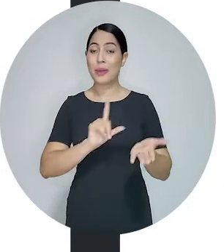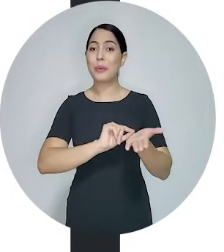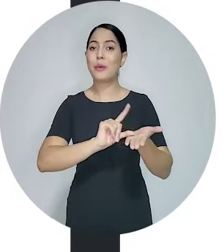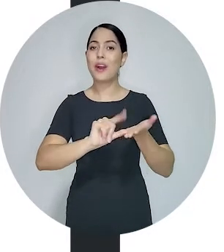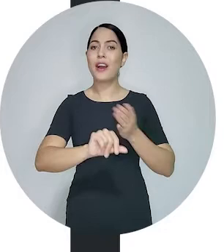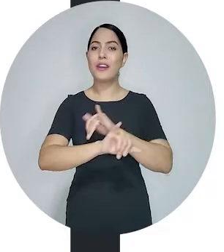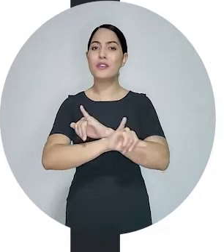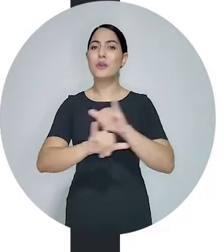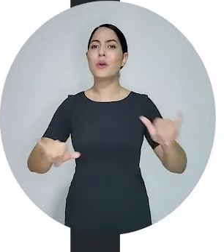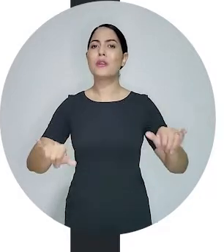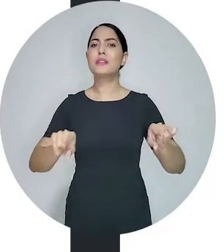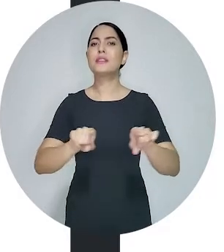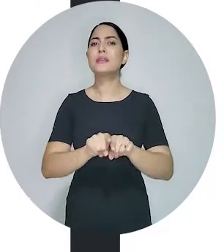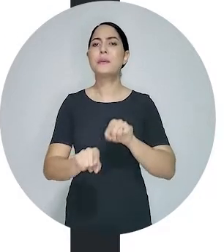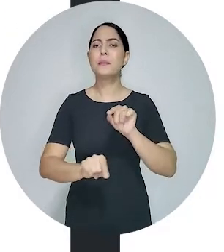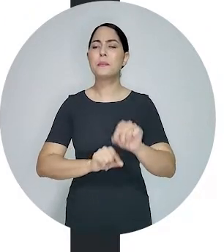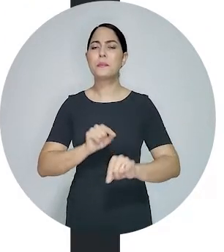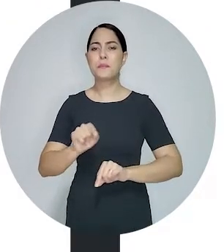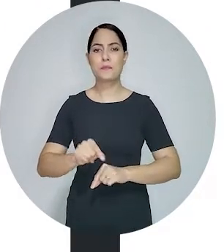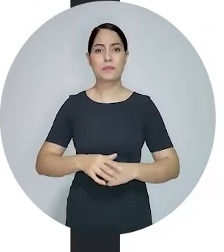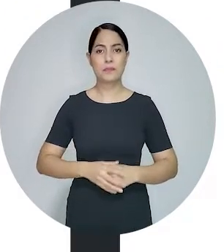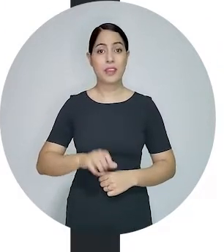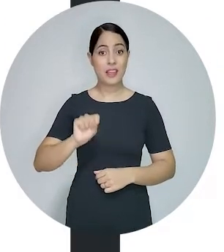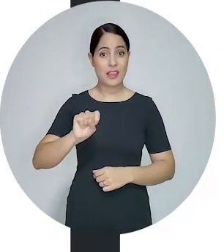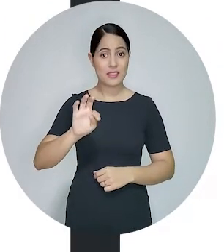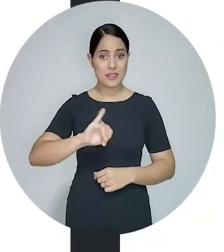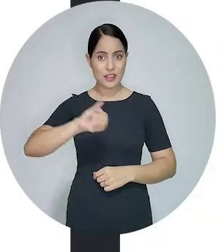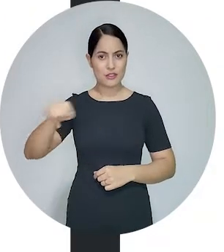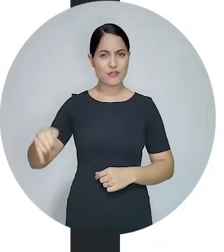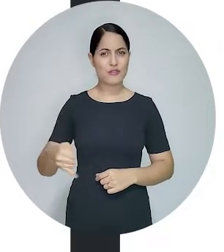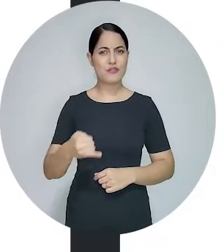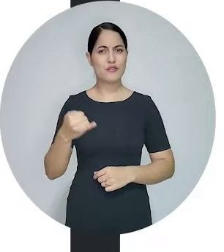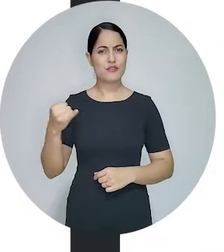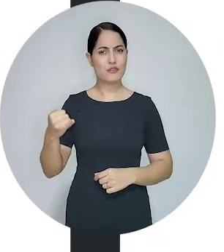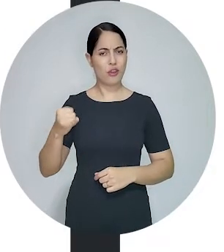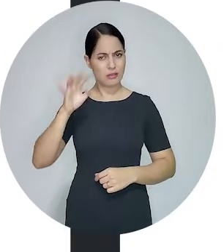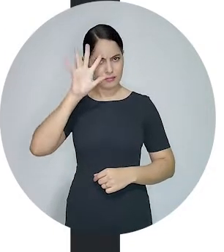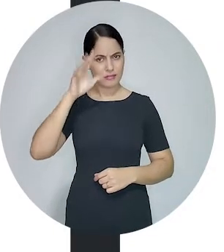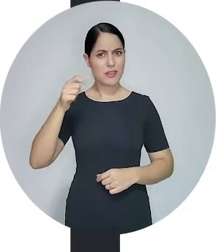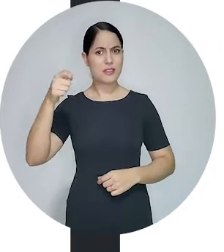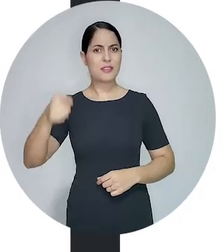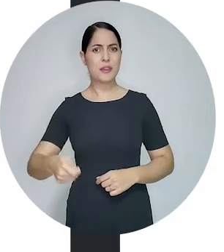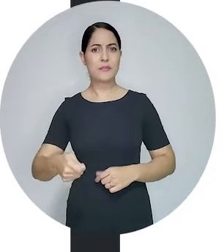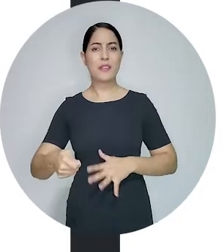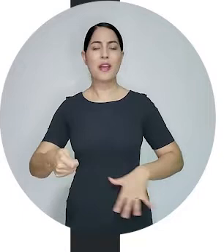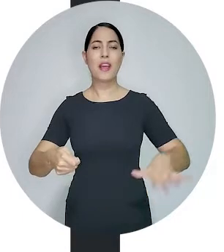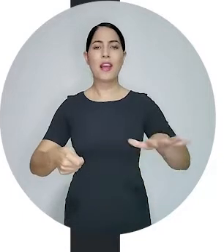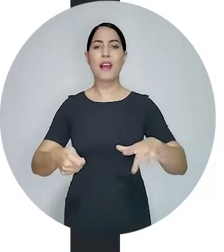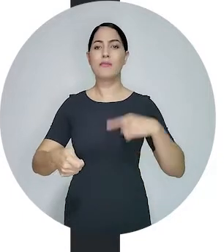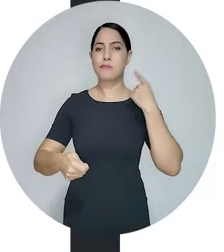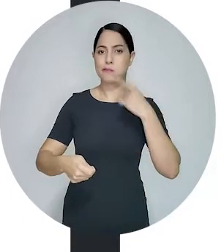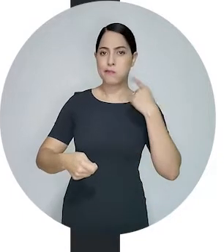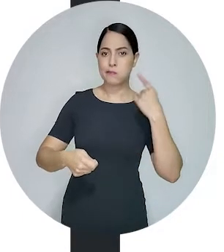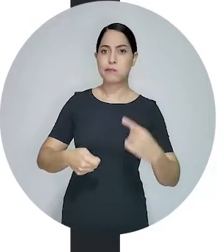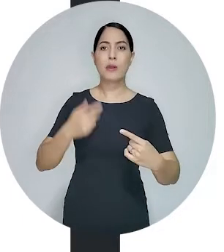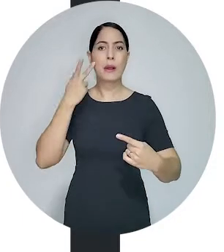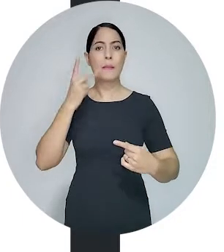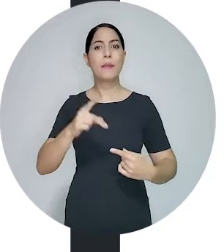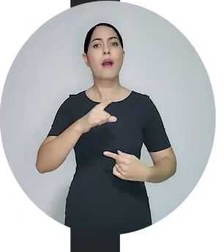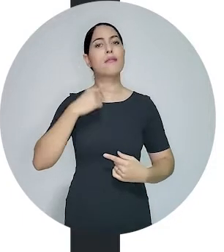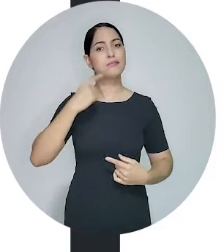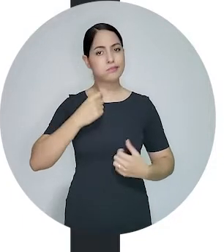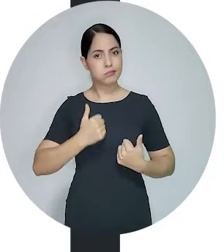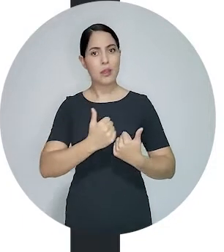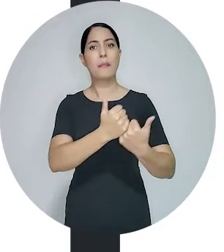da advocacia. O artigo traz ainda que a decisão do STJ é uma vitória obtida pela advocacia para a advocacia,